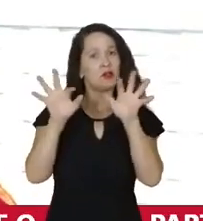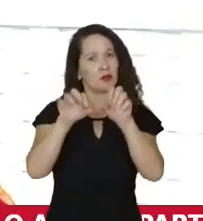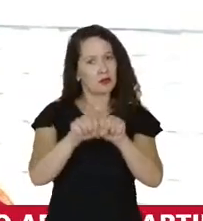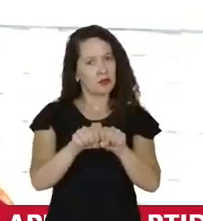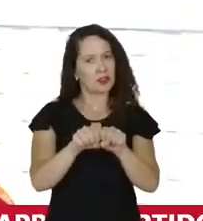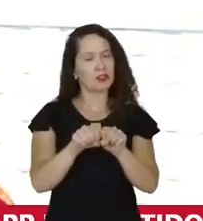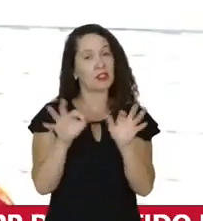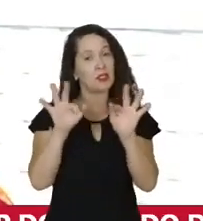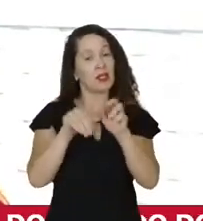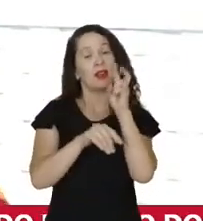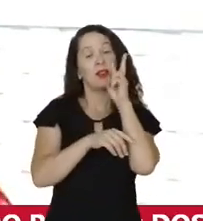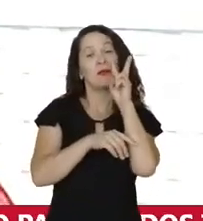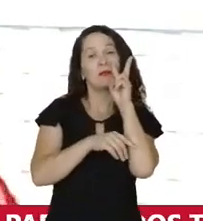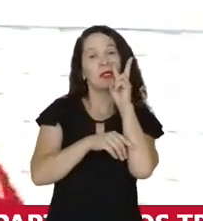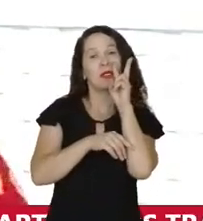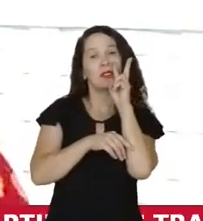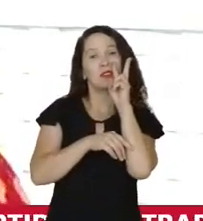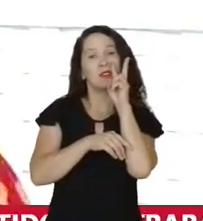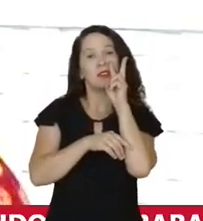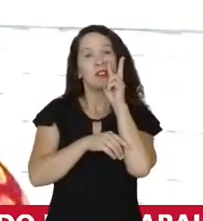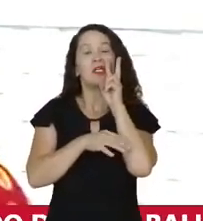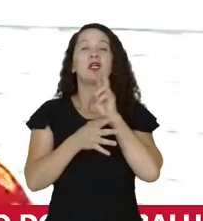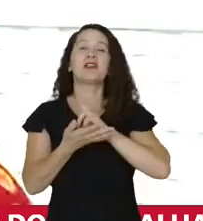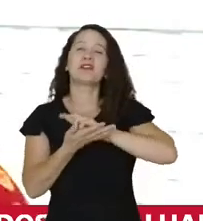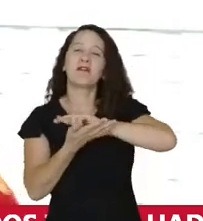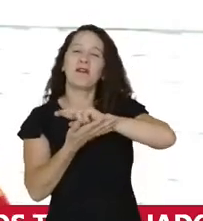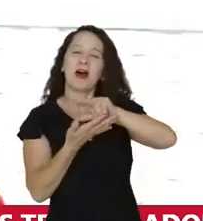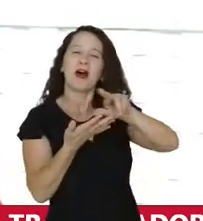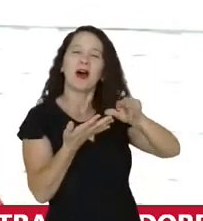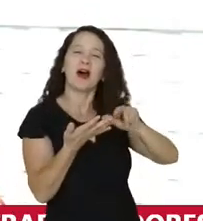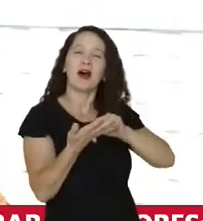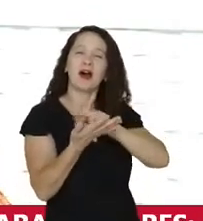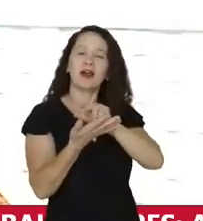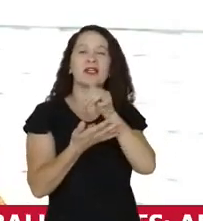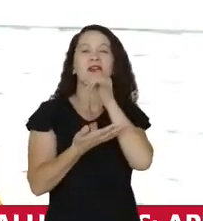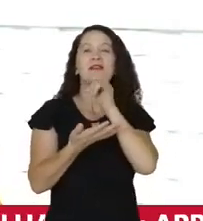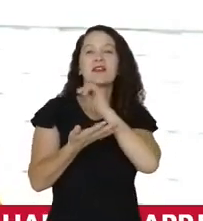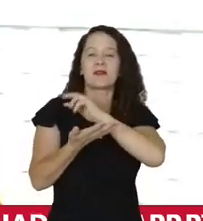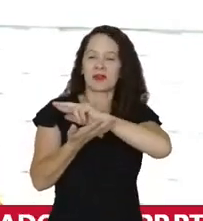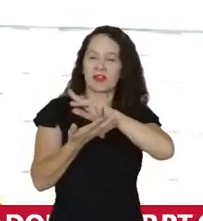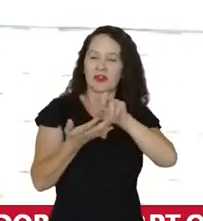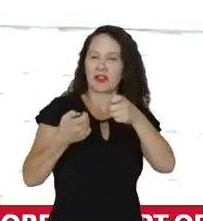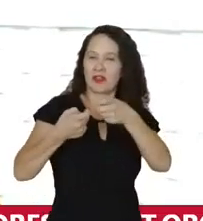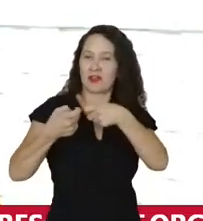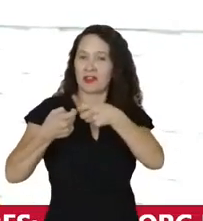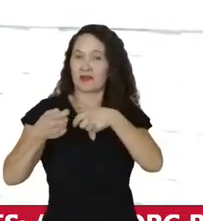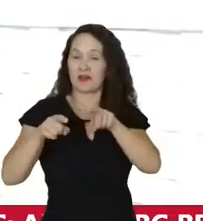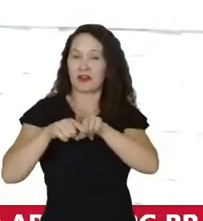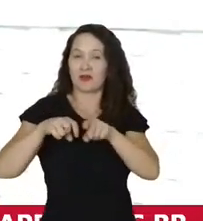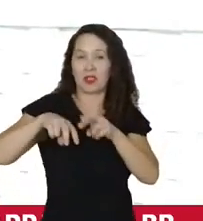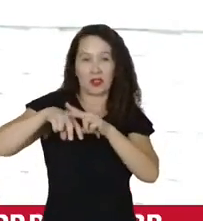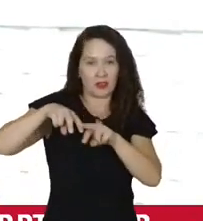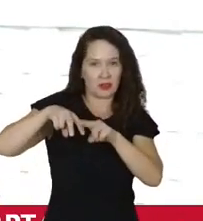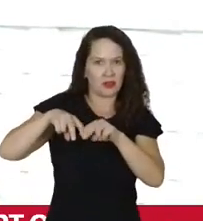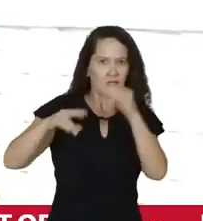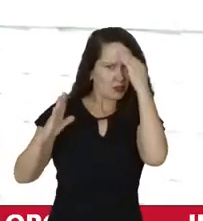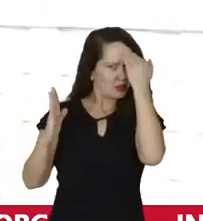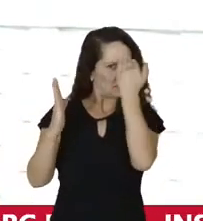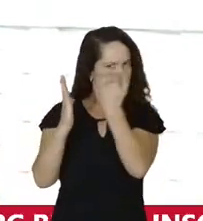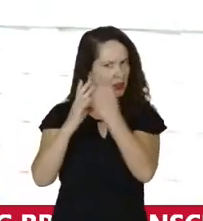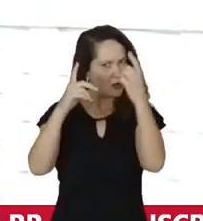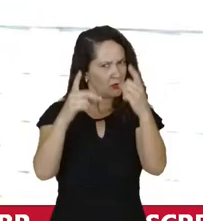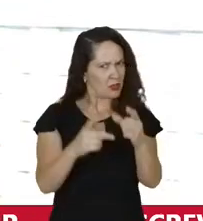aqui, lembrar que essa diversidade, por exemplo, a diversidade sexual de gênero, tem que considerar também lugares